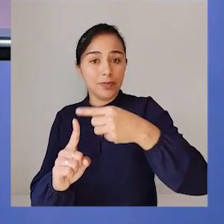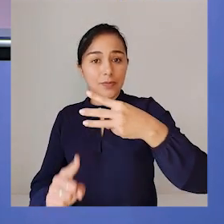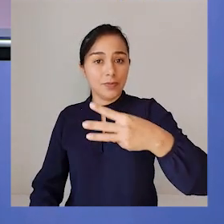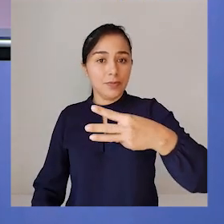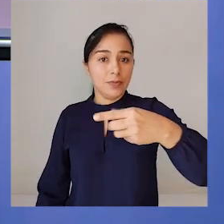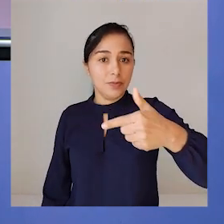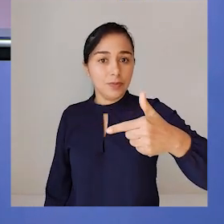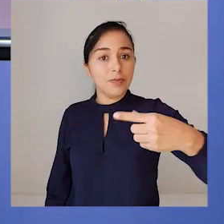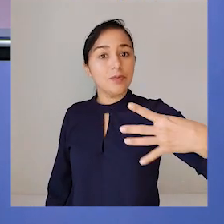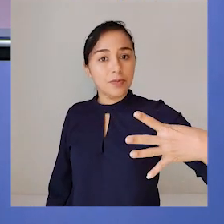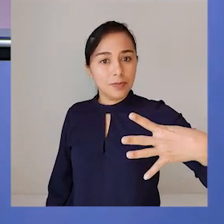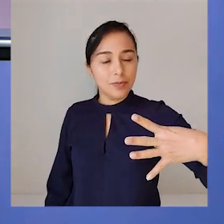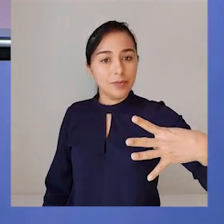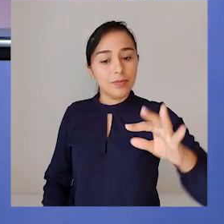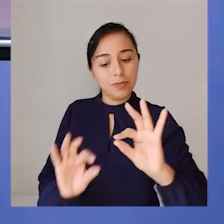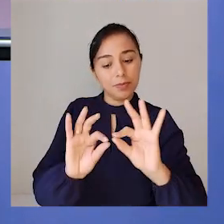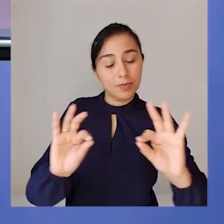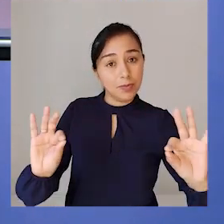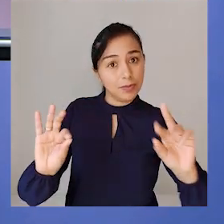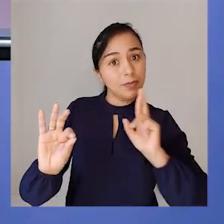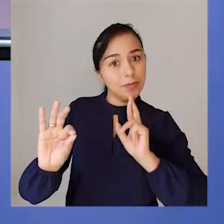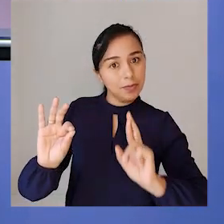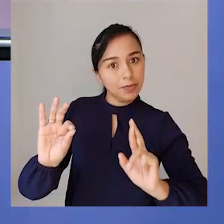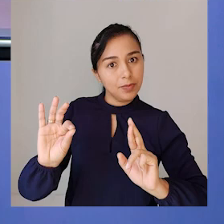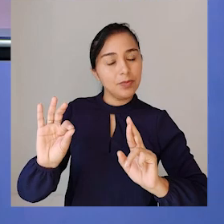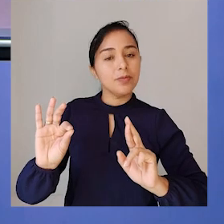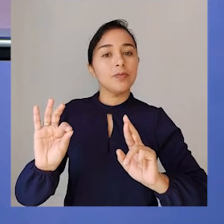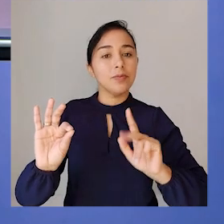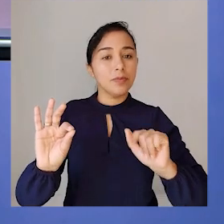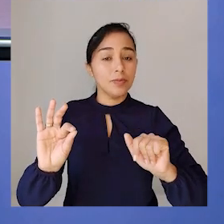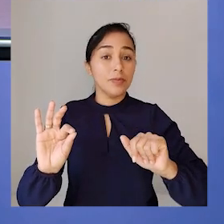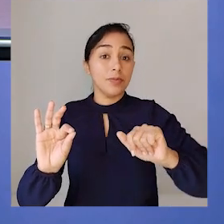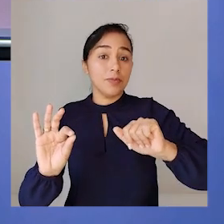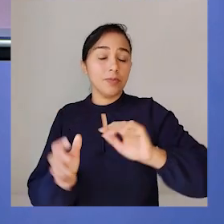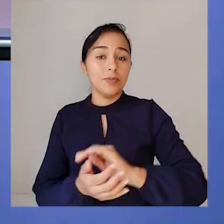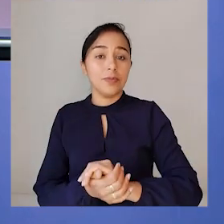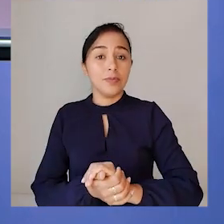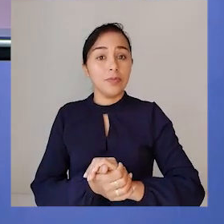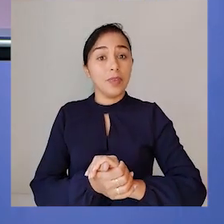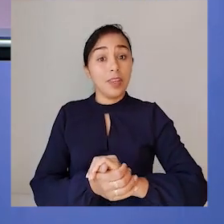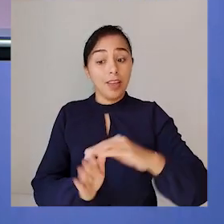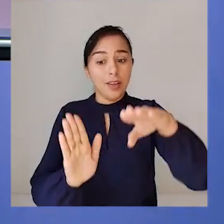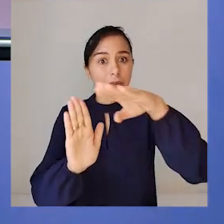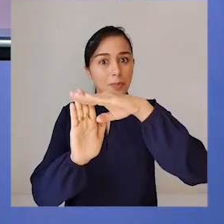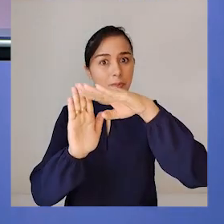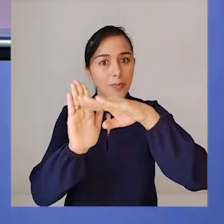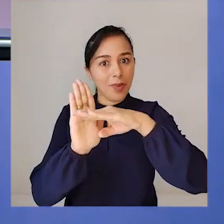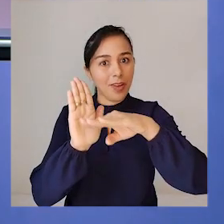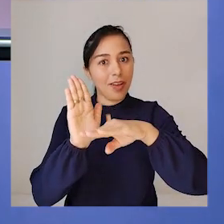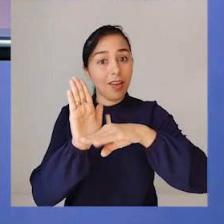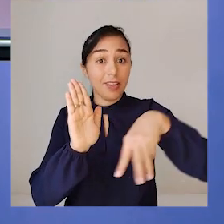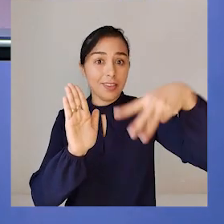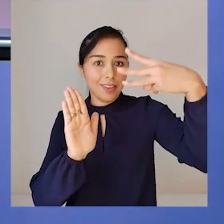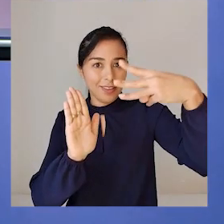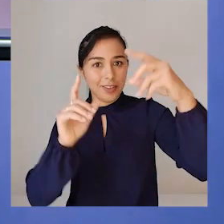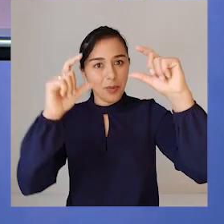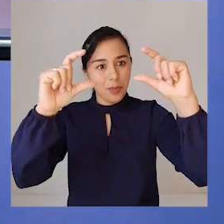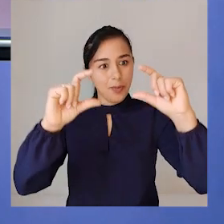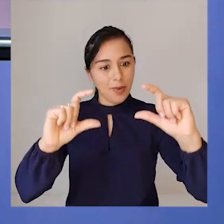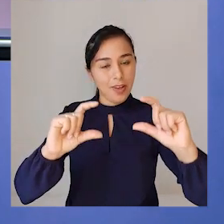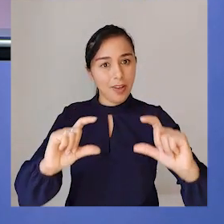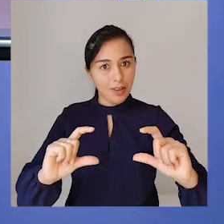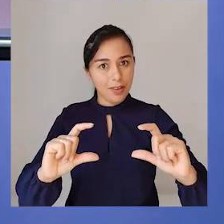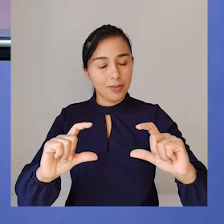324. Nós vamos ter aqui uma adição com 3 parcelas diferentes,